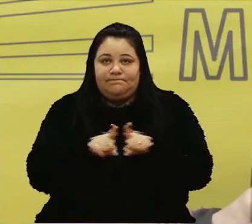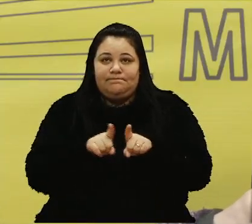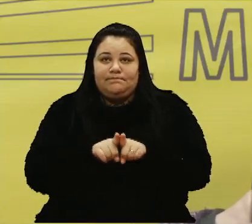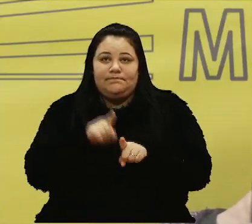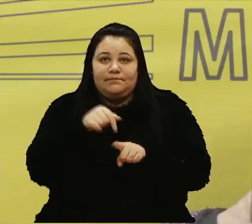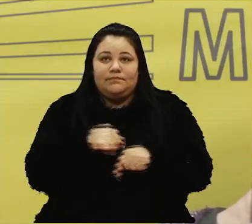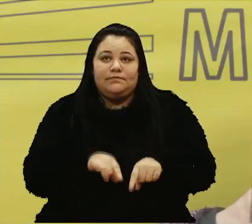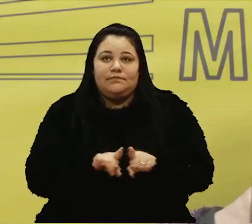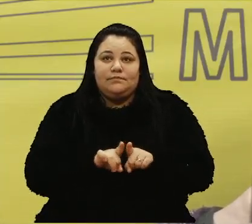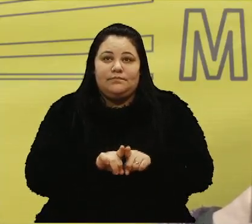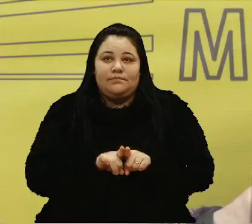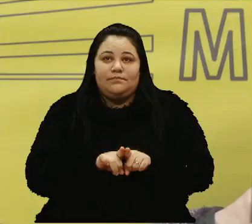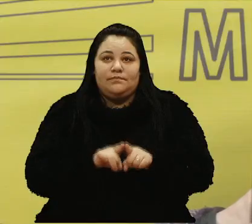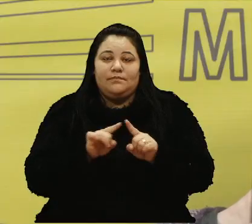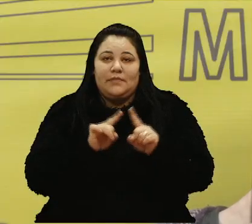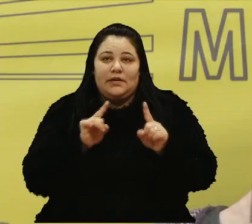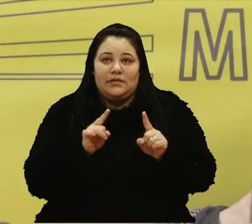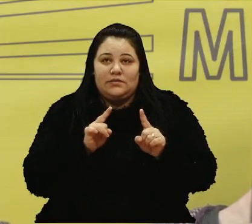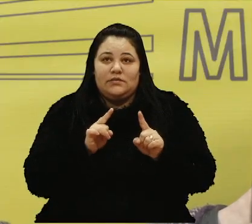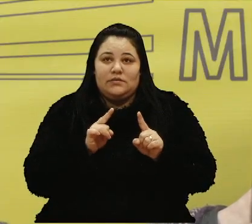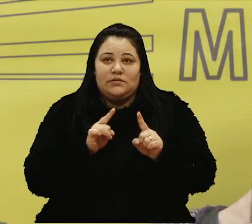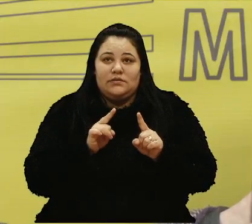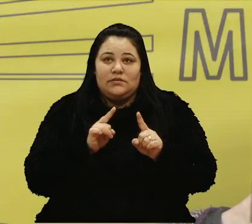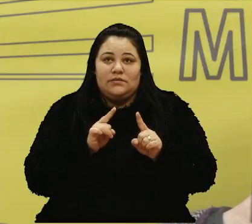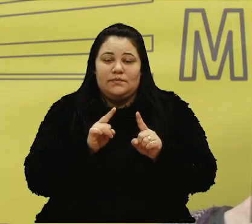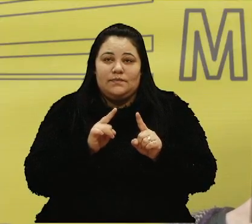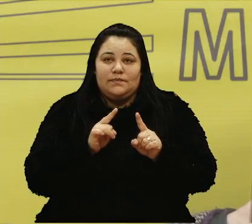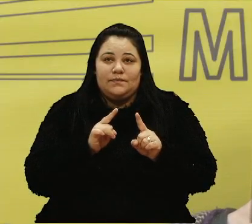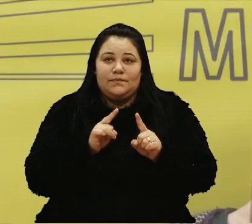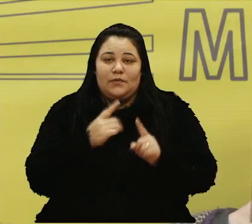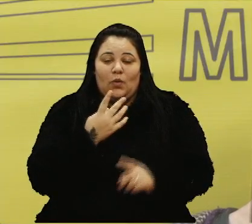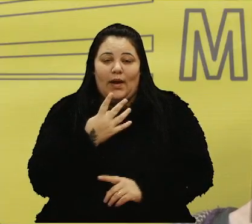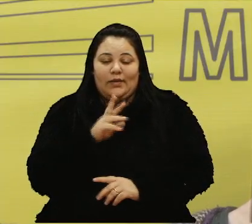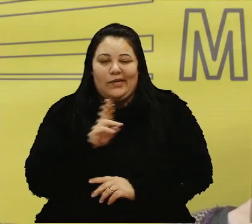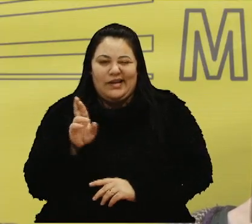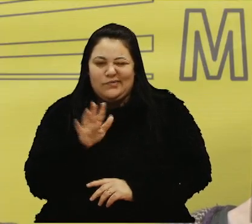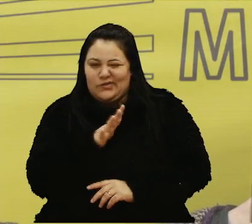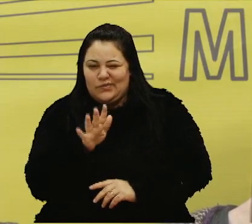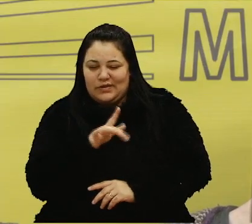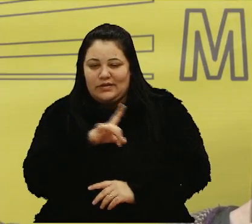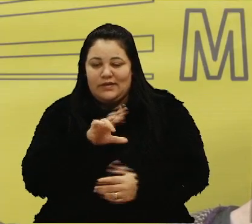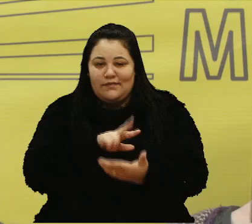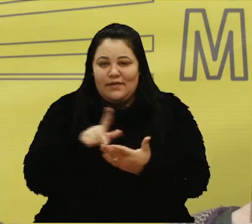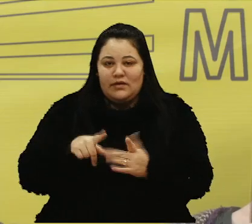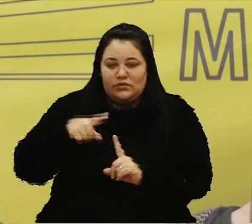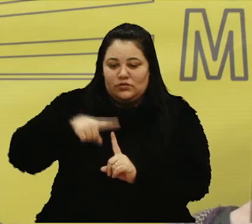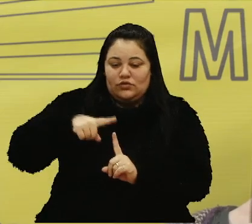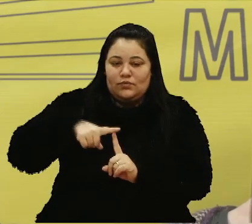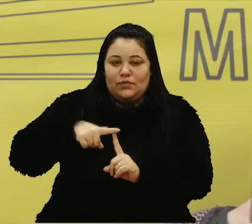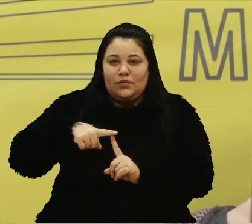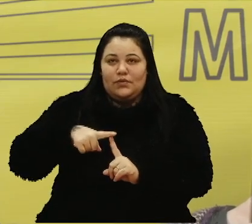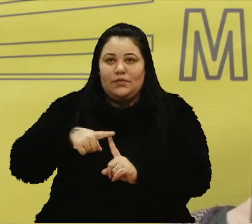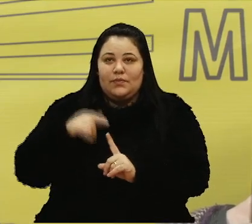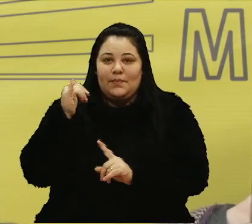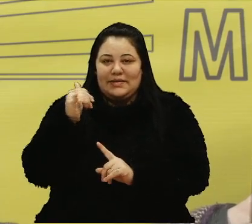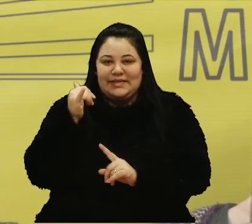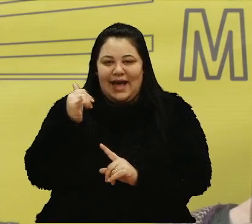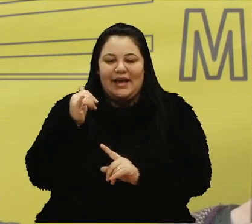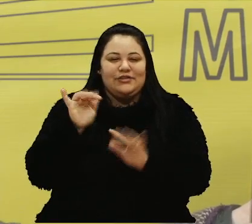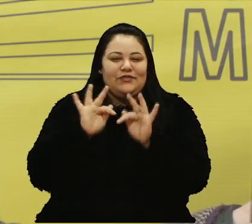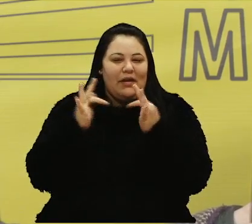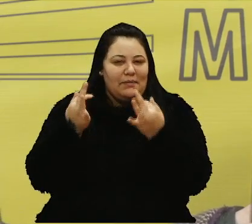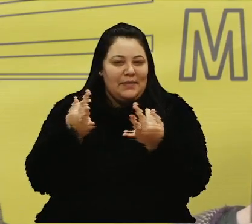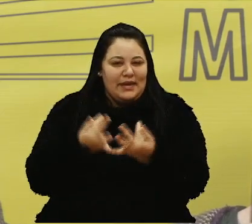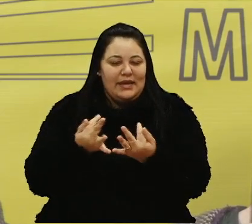R$ 4,30. Veja que nós temos vários tipos de passagens lá, passagem família, passagem